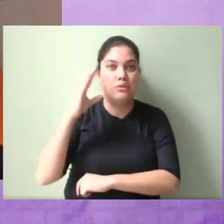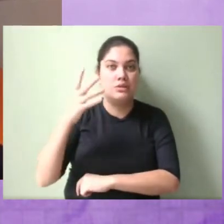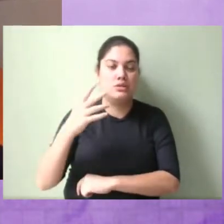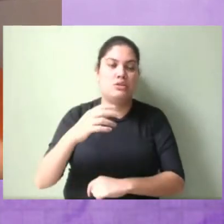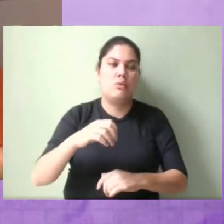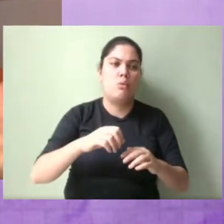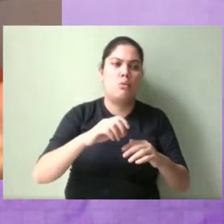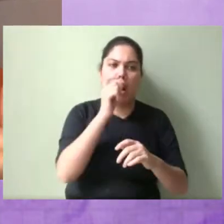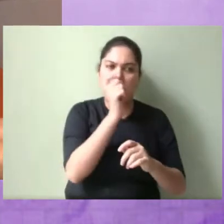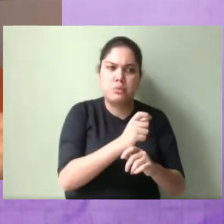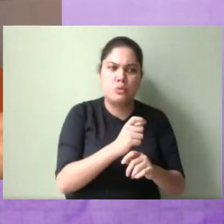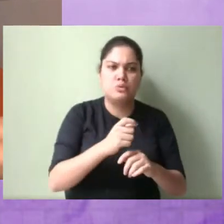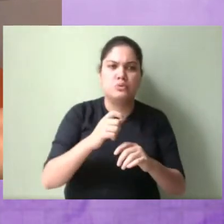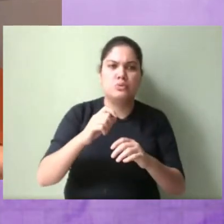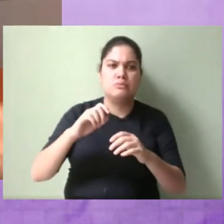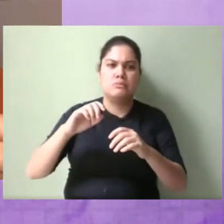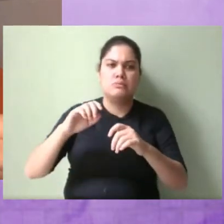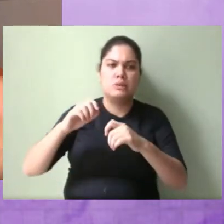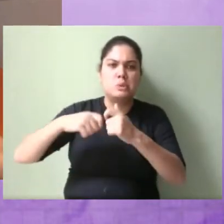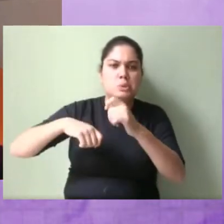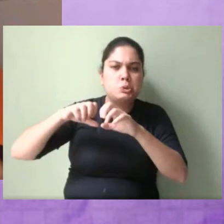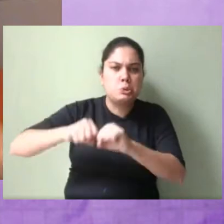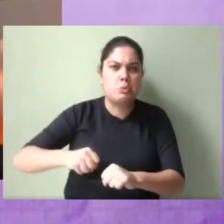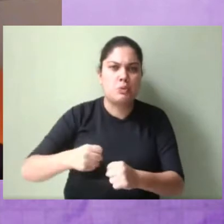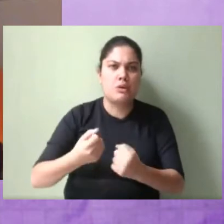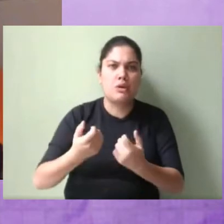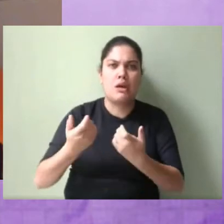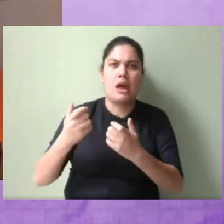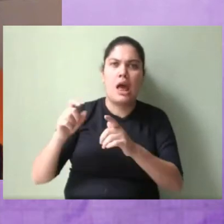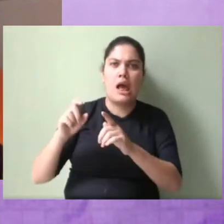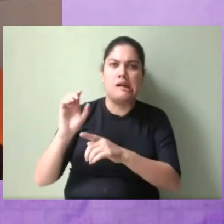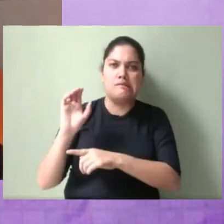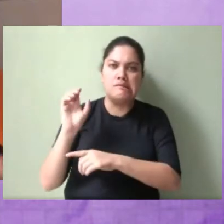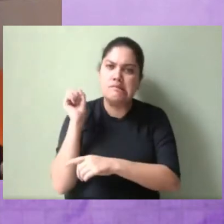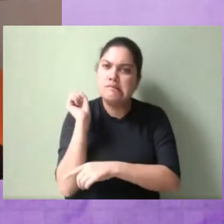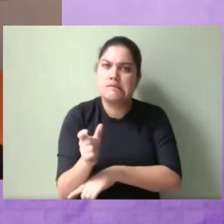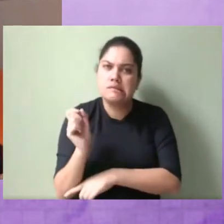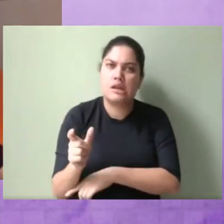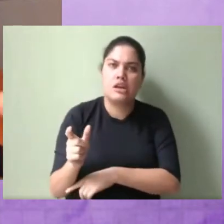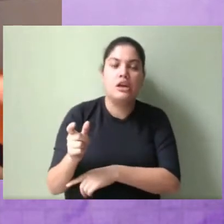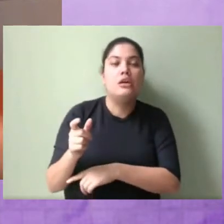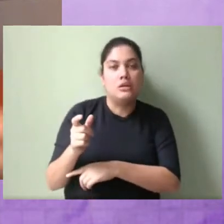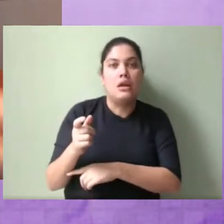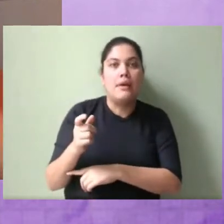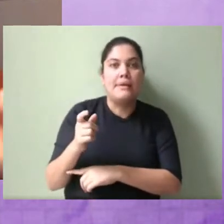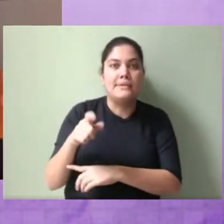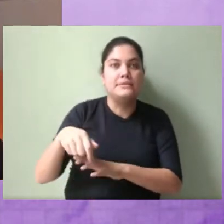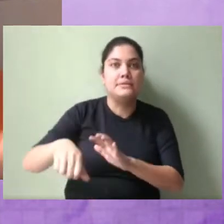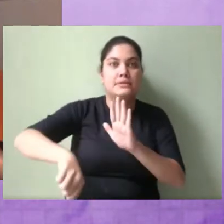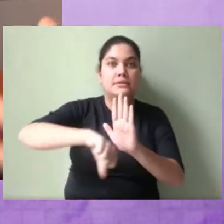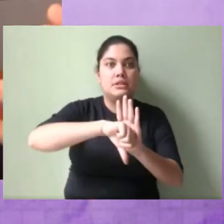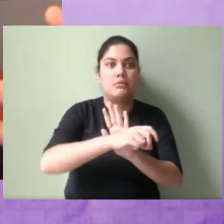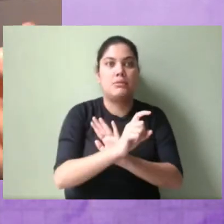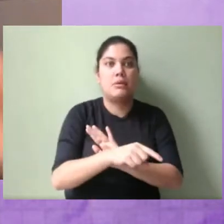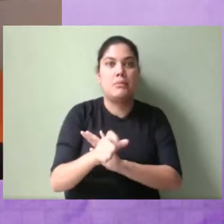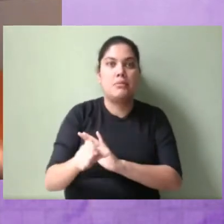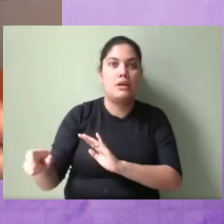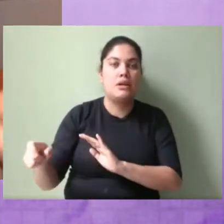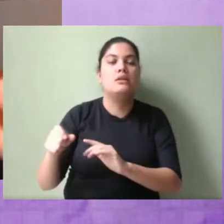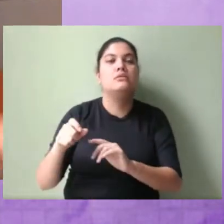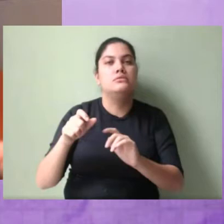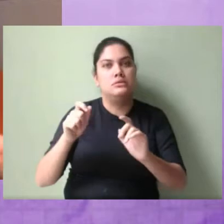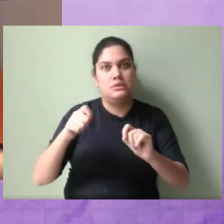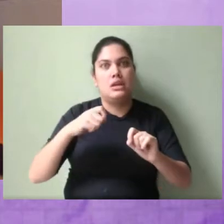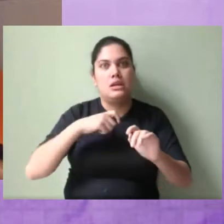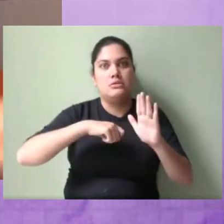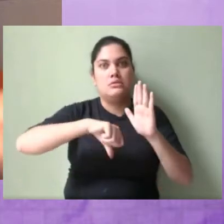não era. Então, é importante lembrar que todas essas três situações, o abuso, o assédio, o abuso, o estupro, no caso, o